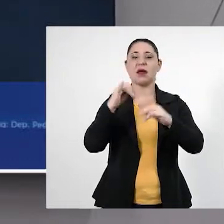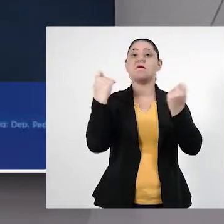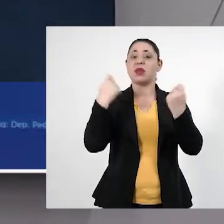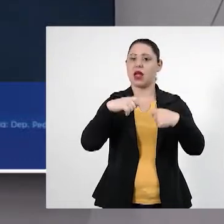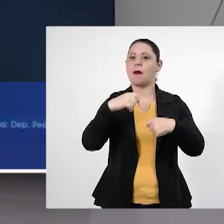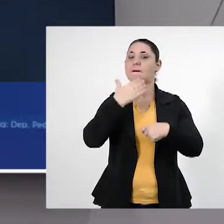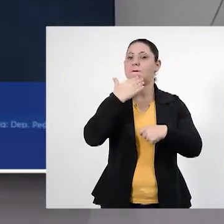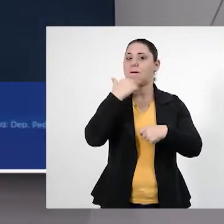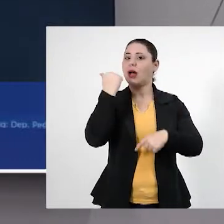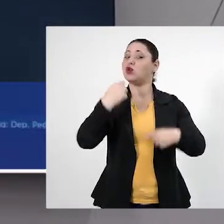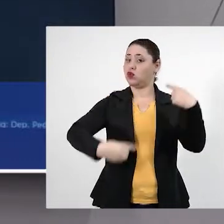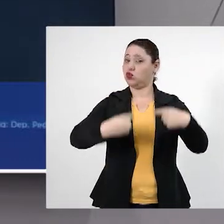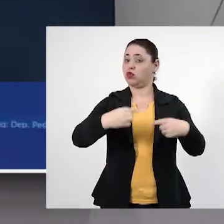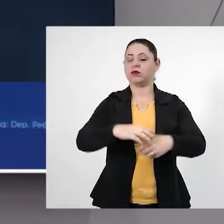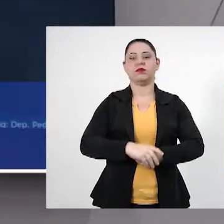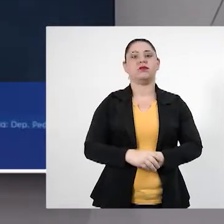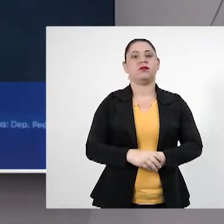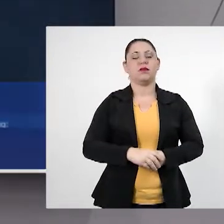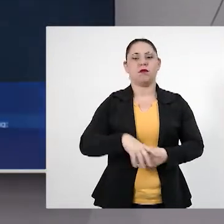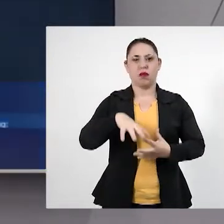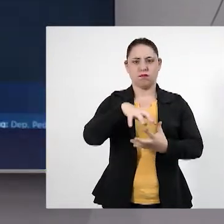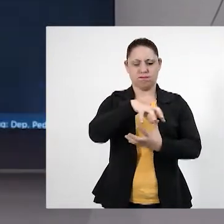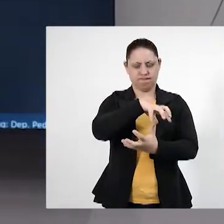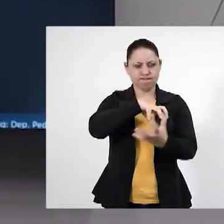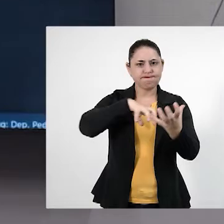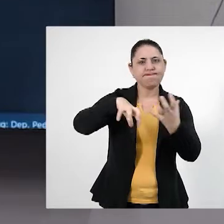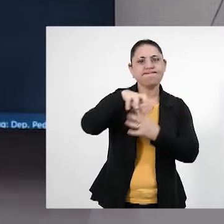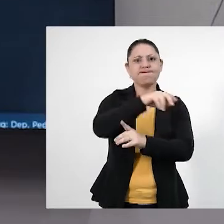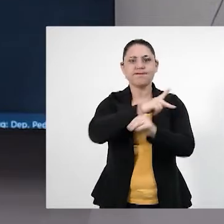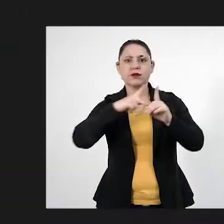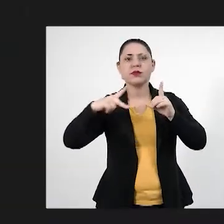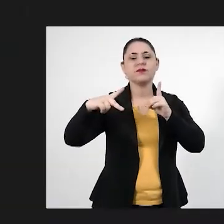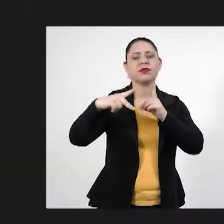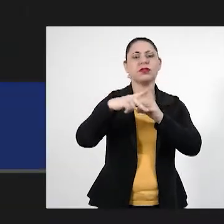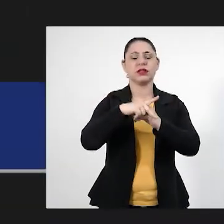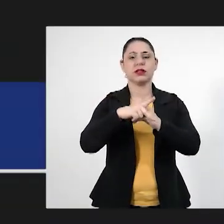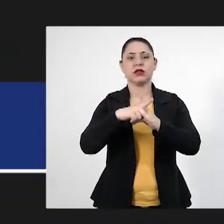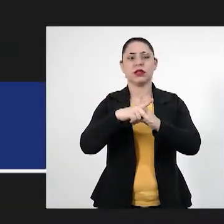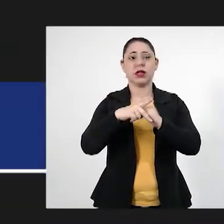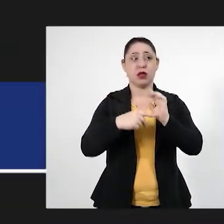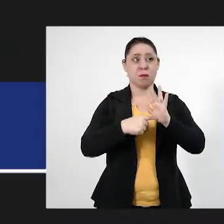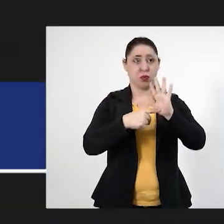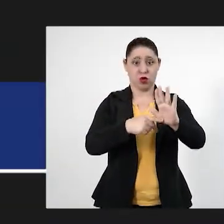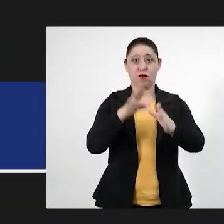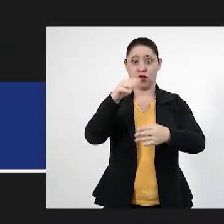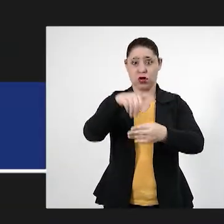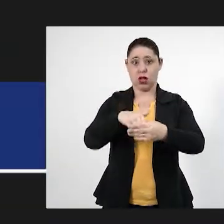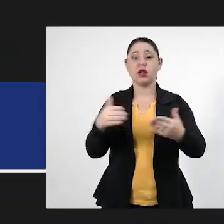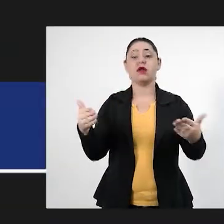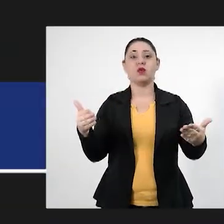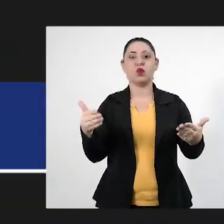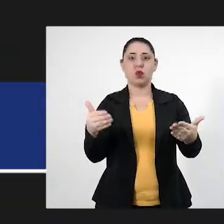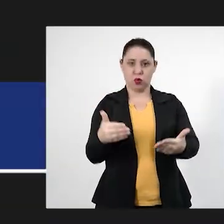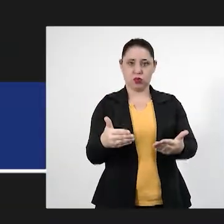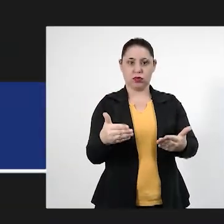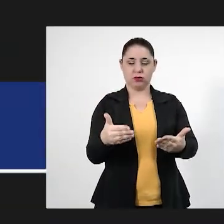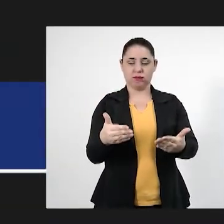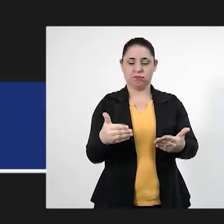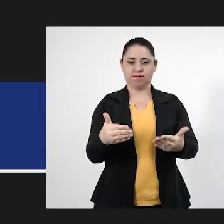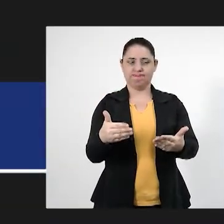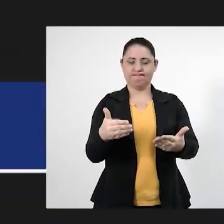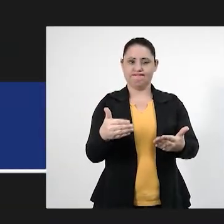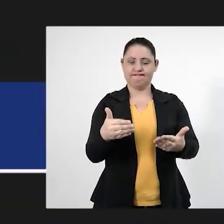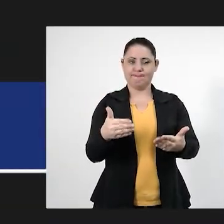Pedro Kemp disse que a proposta precisava ser melhor debatida. A reforma da Previdência, que está